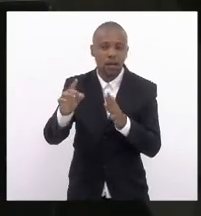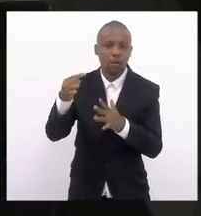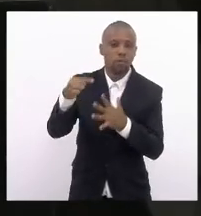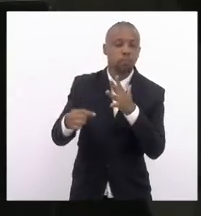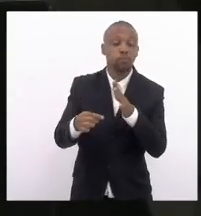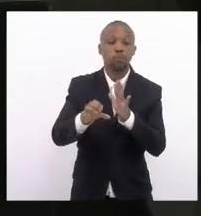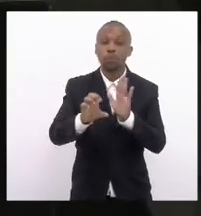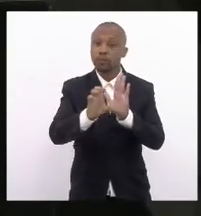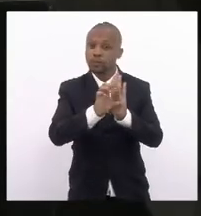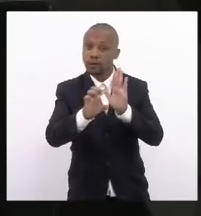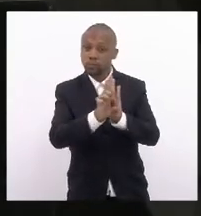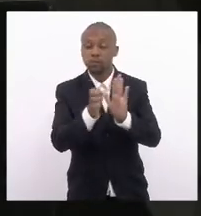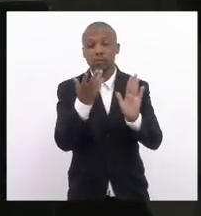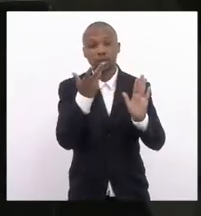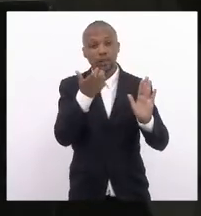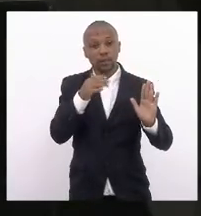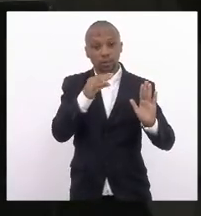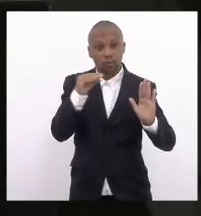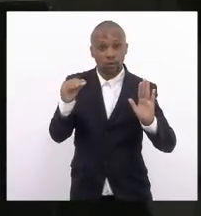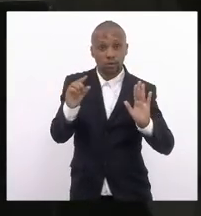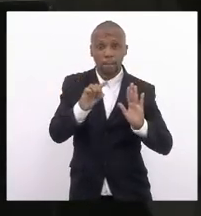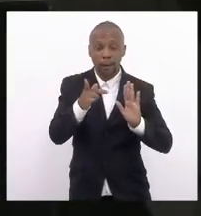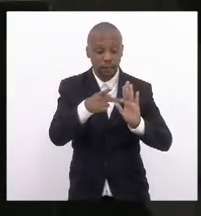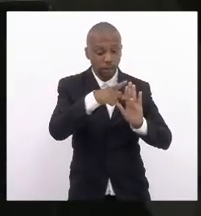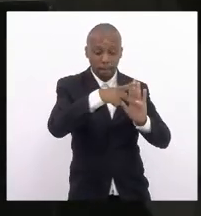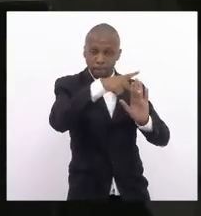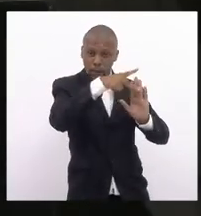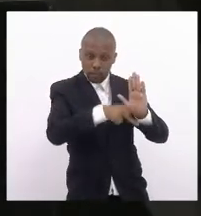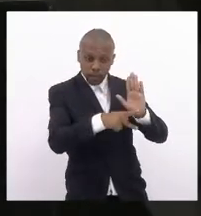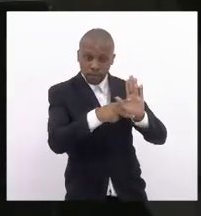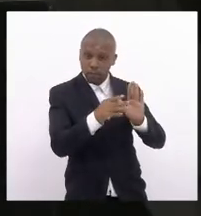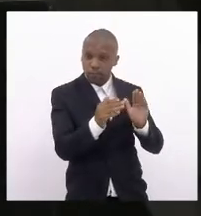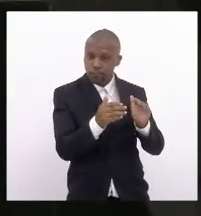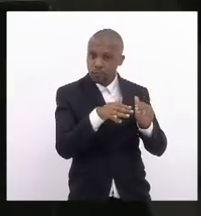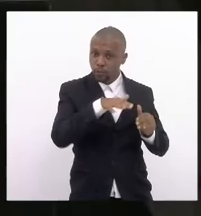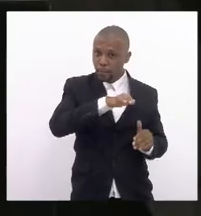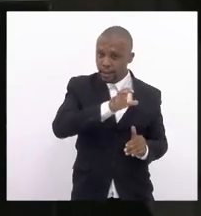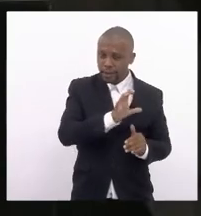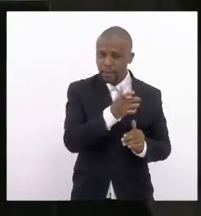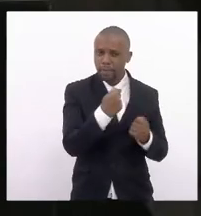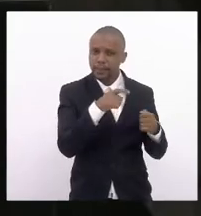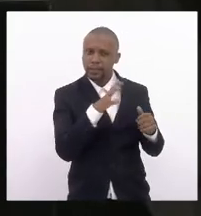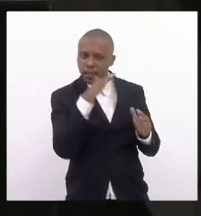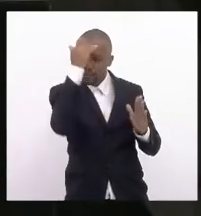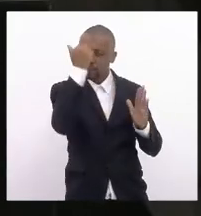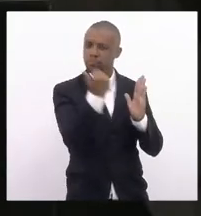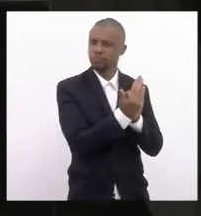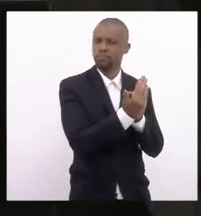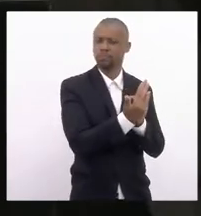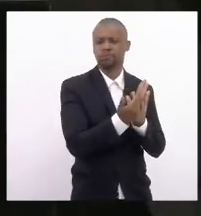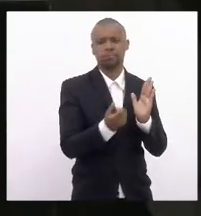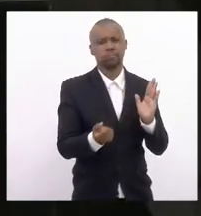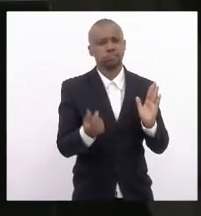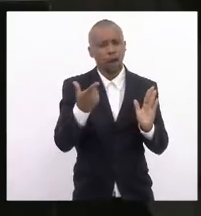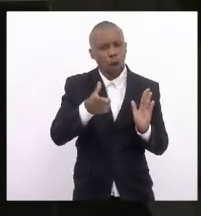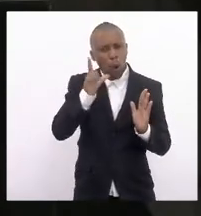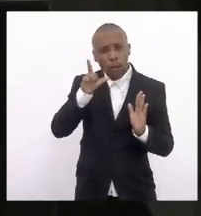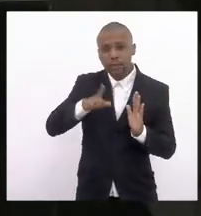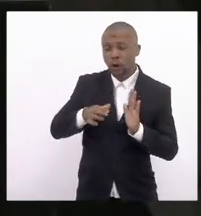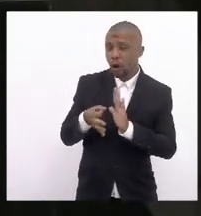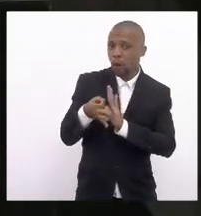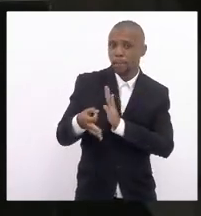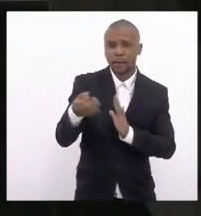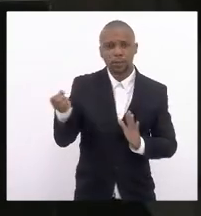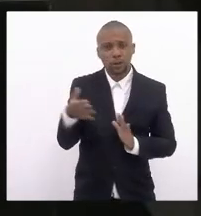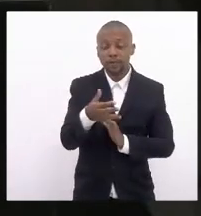Criança e do Adolescente, agora tem que cumprir uma portaria do MEC. Agora, ontem surgiu esse argumento novo, que o Conselho Estadual de Educação...